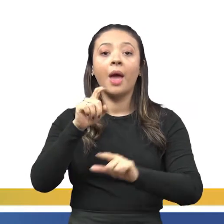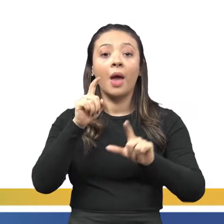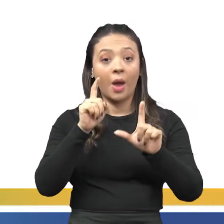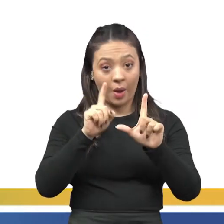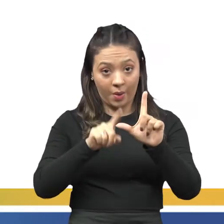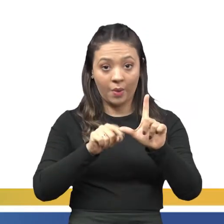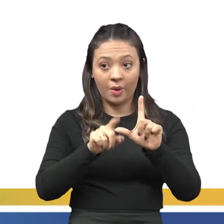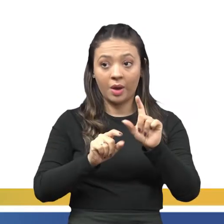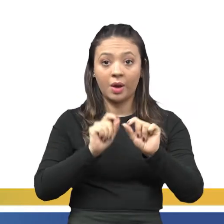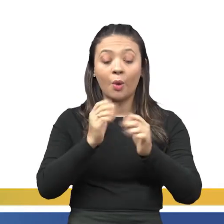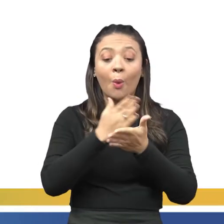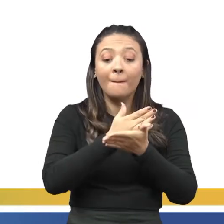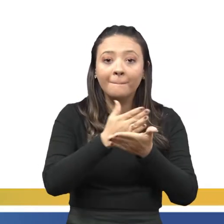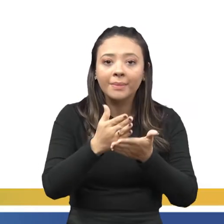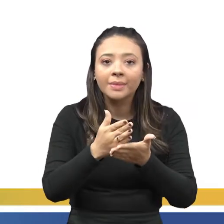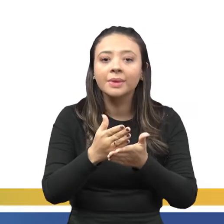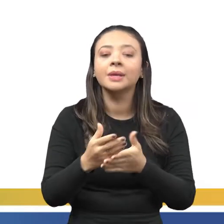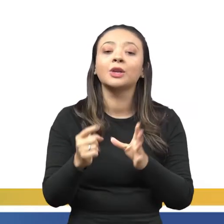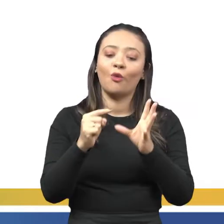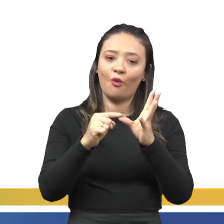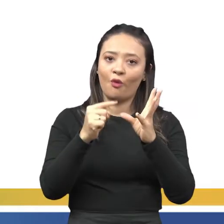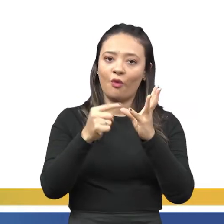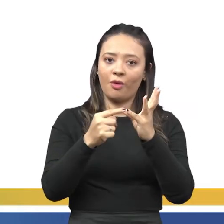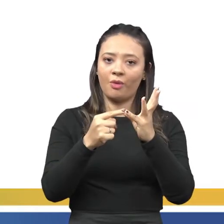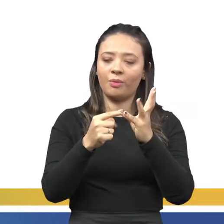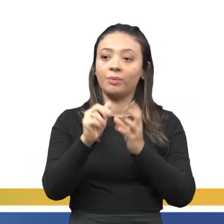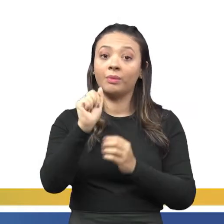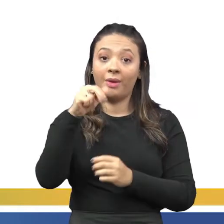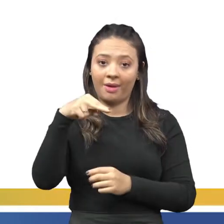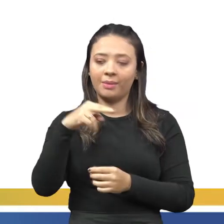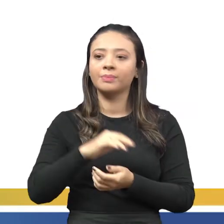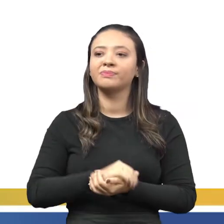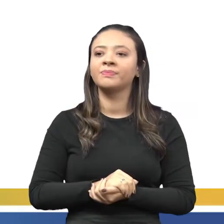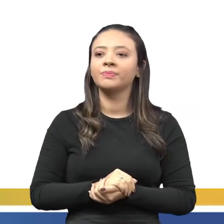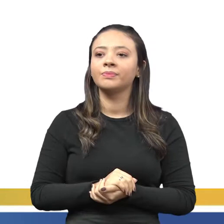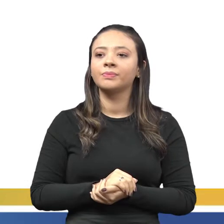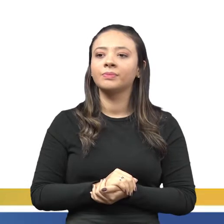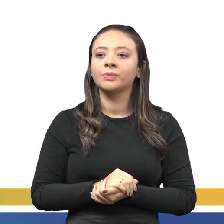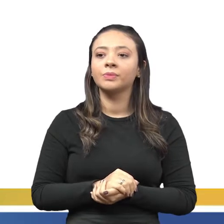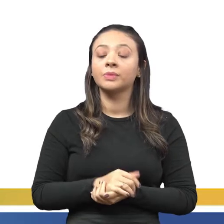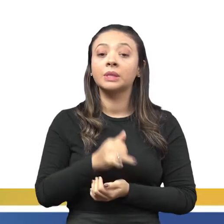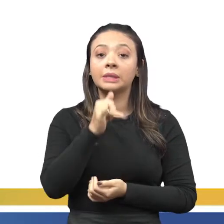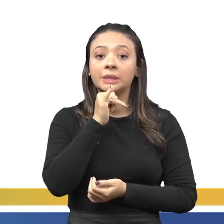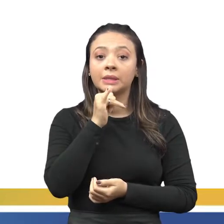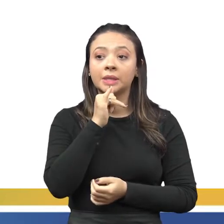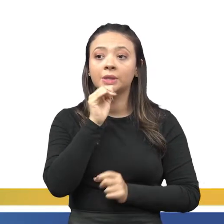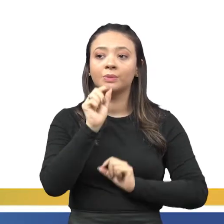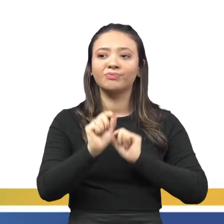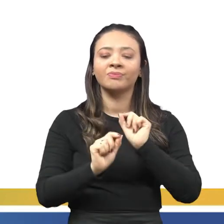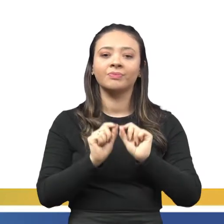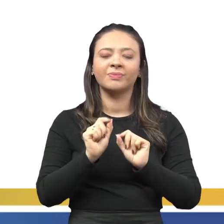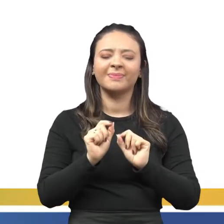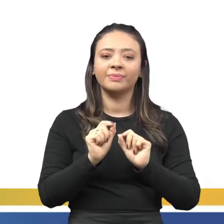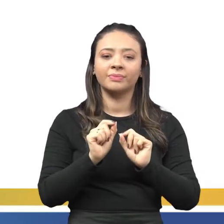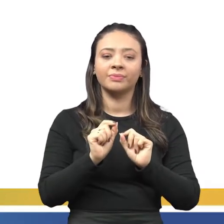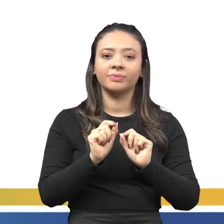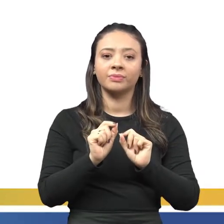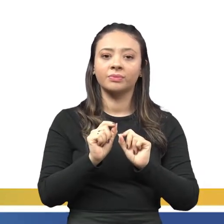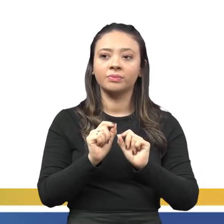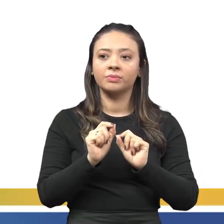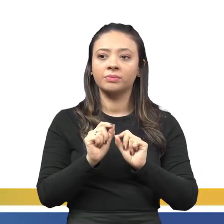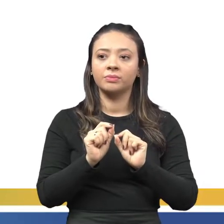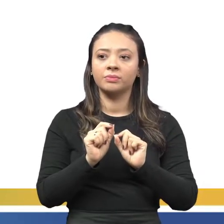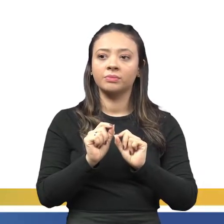com vogal. Então, eu usei an. E o outro exemplo, there is a potato in the